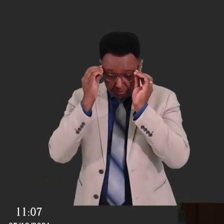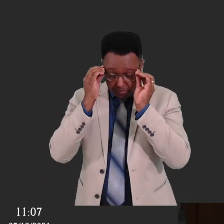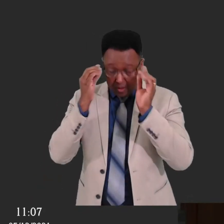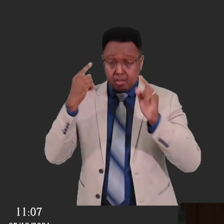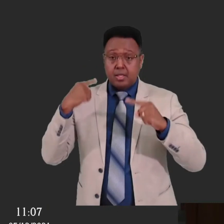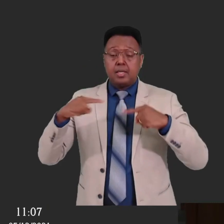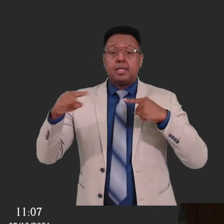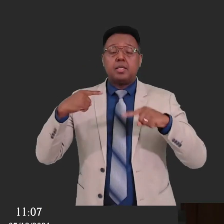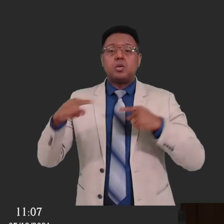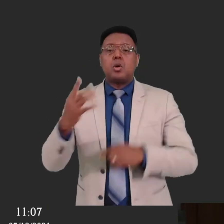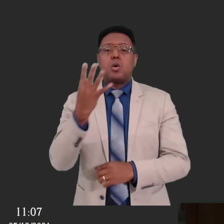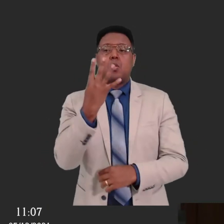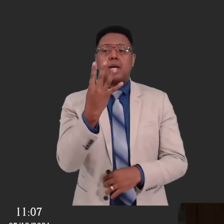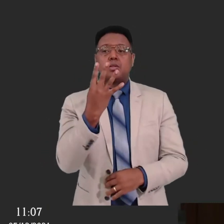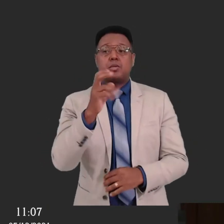457.